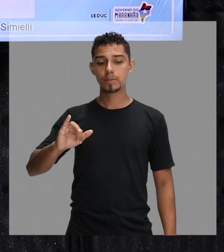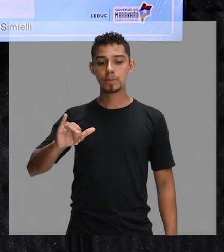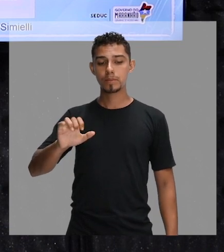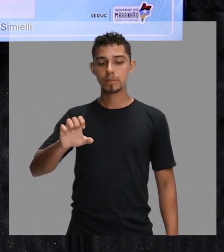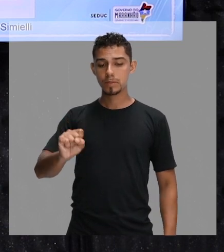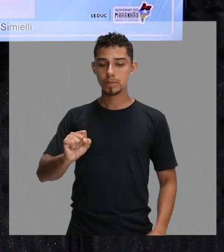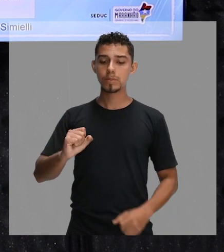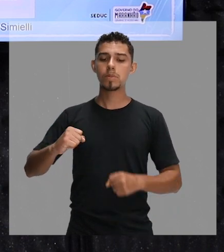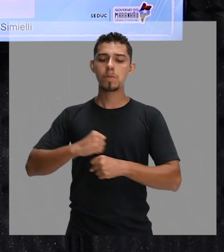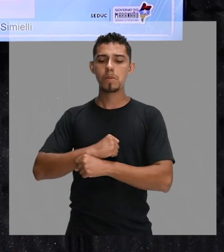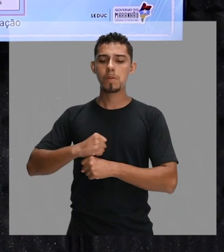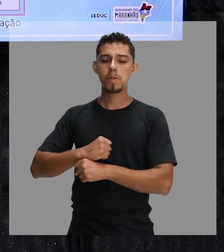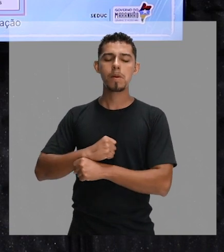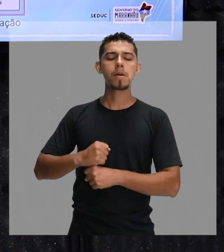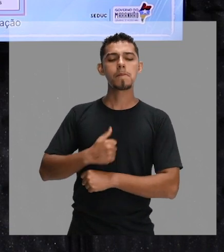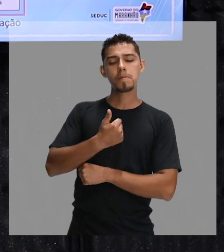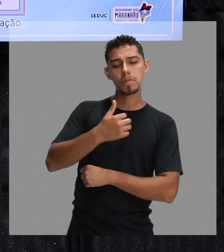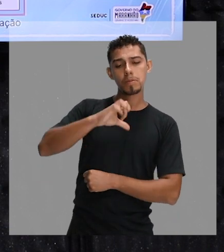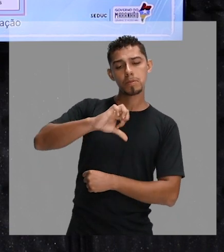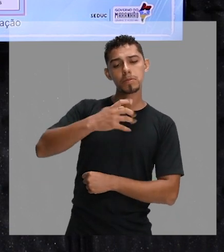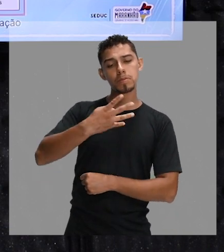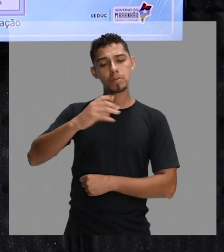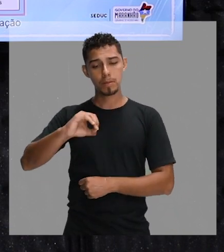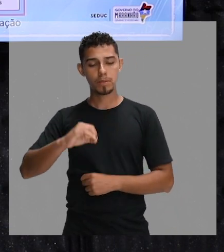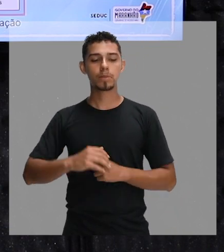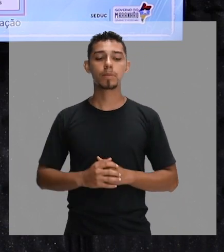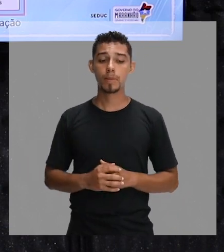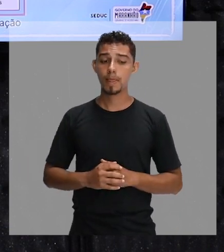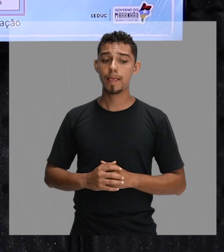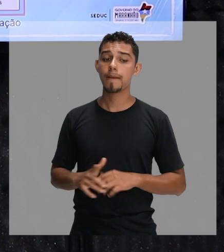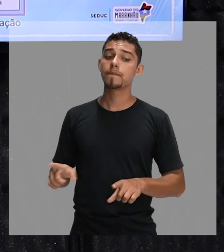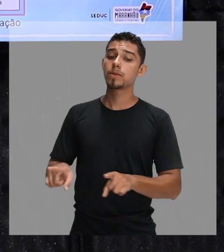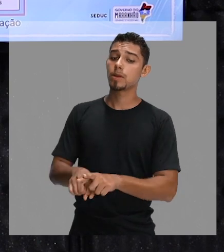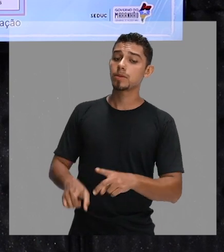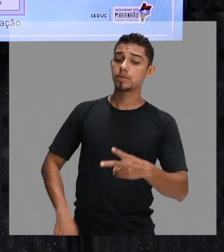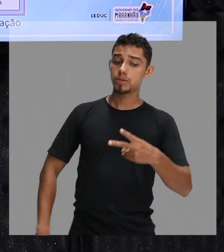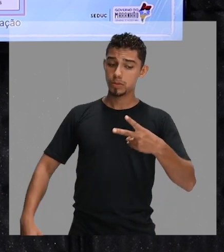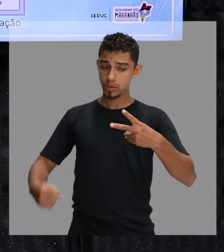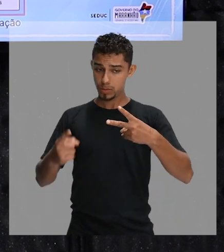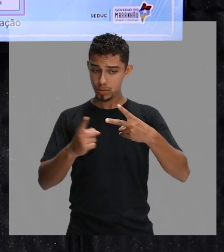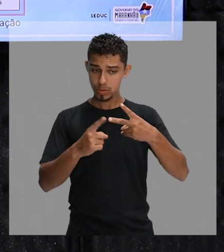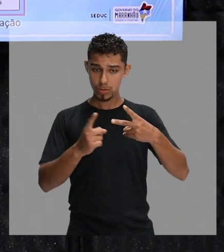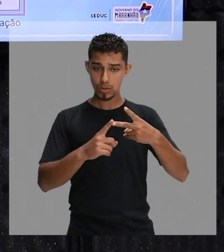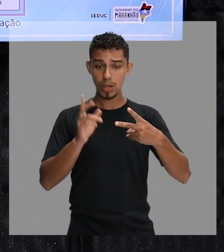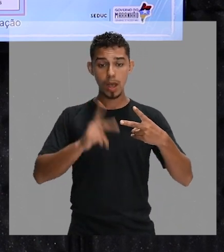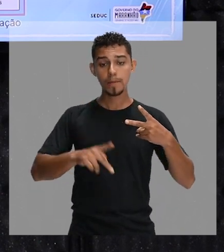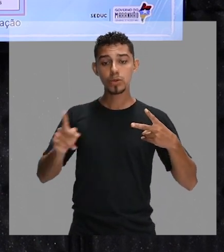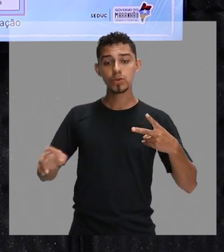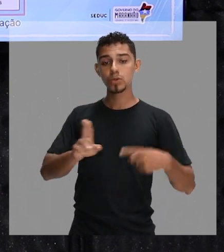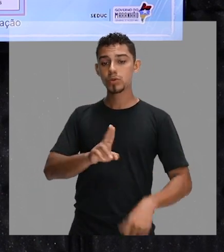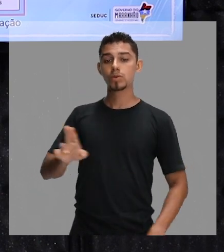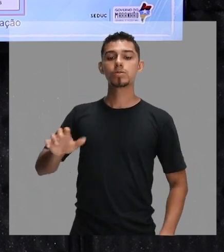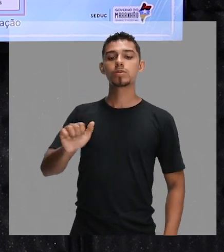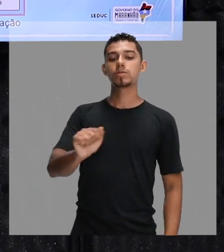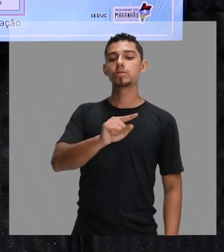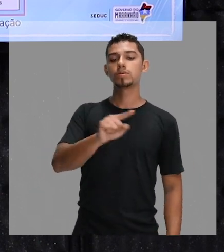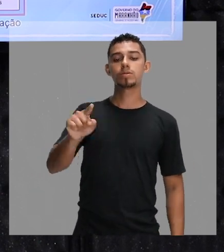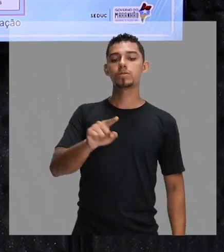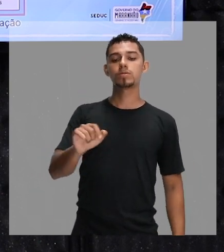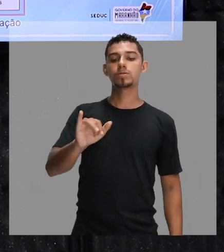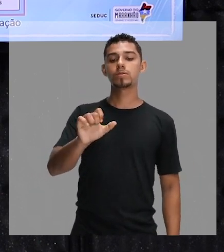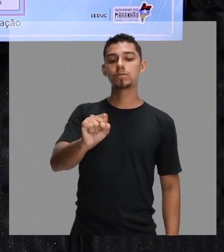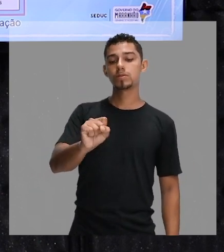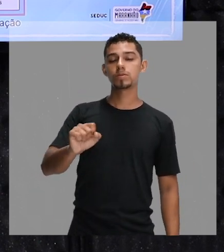da década de 1940. Uma outra classificação é a classificação do professor Aziz